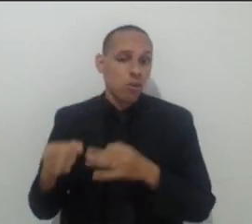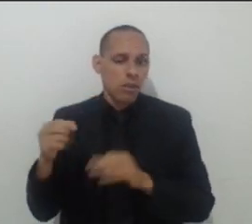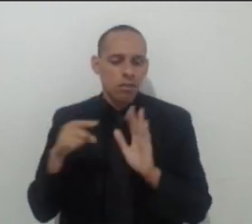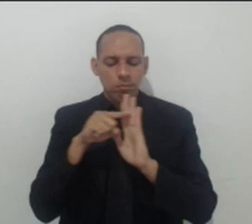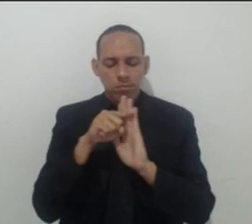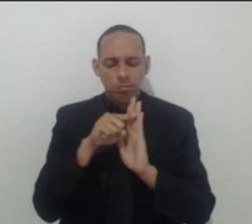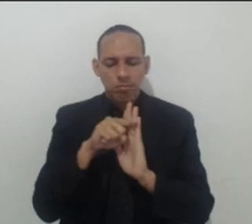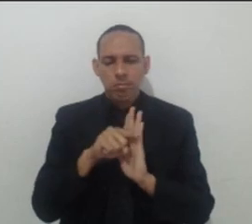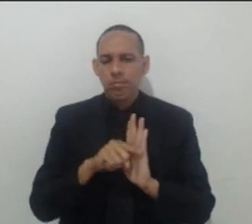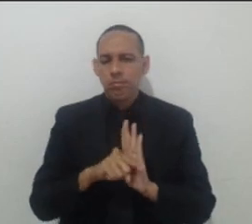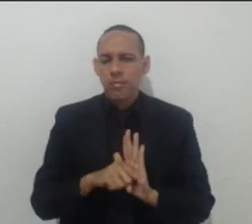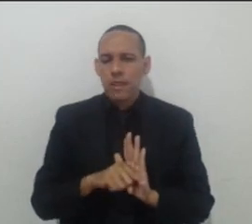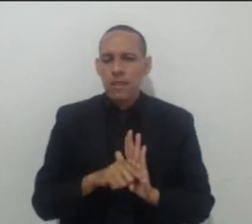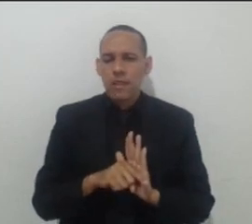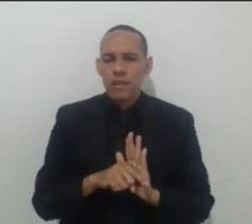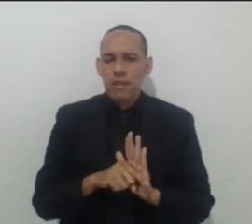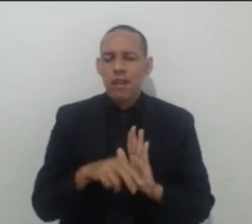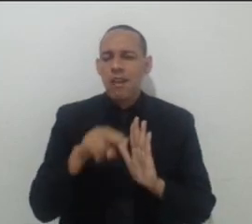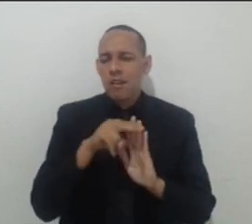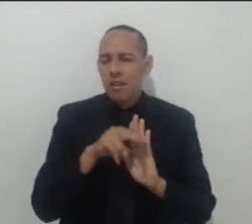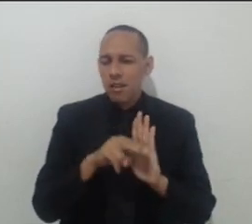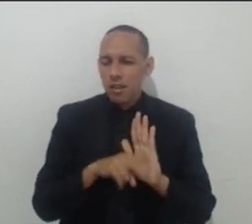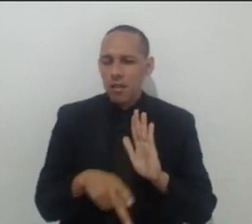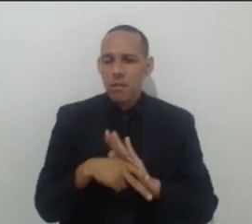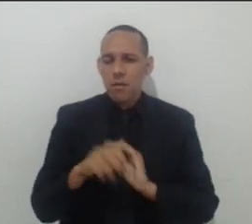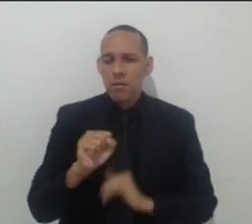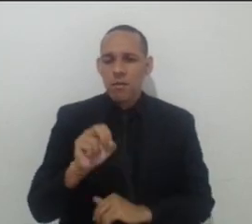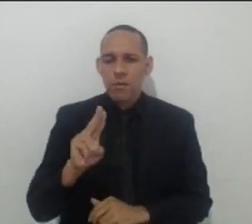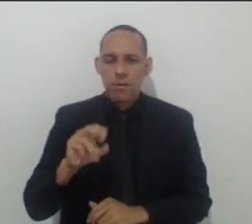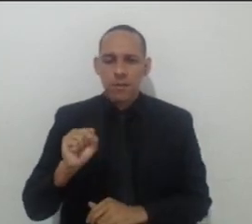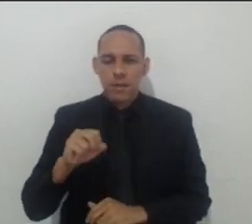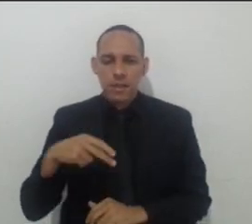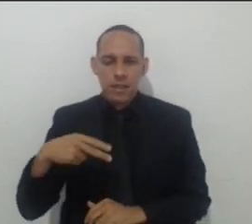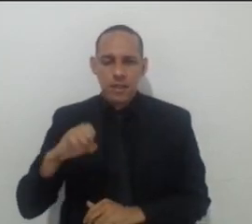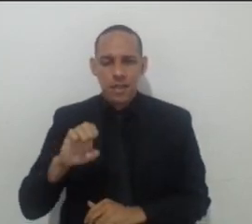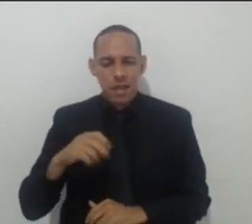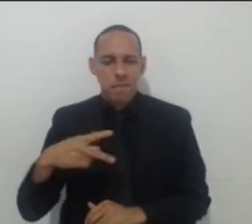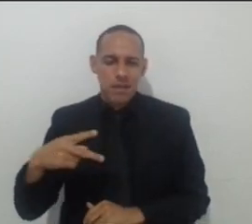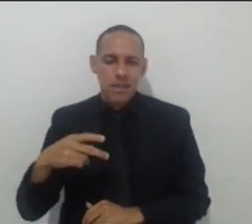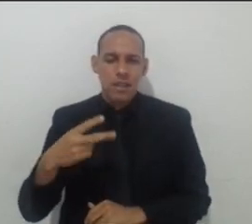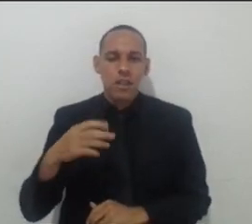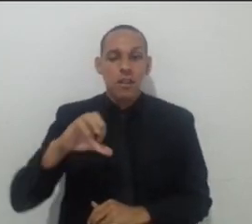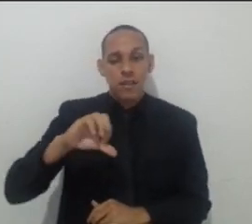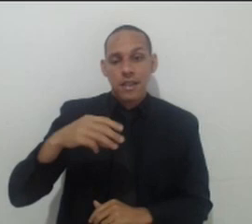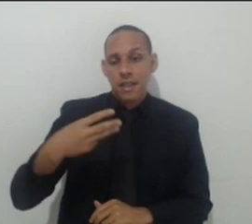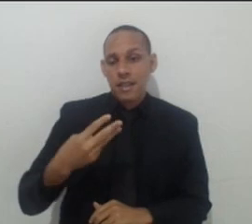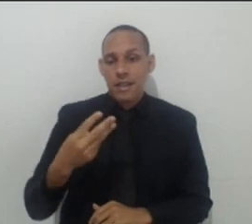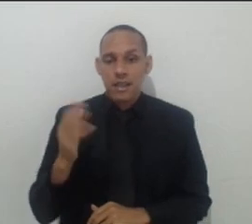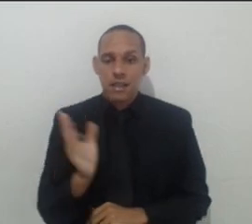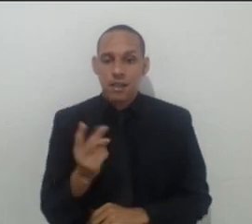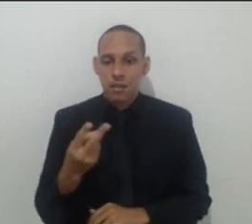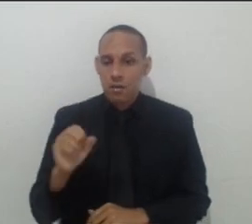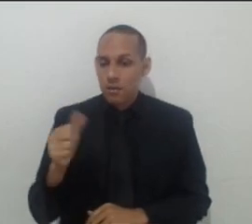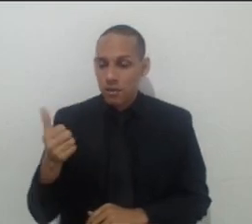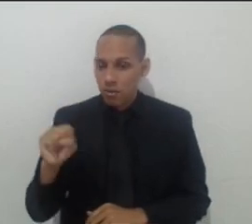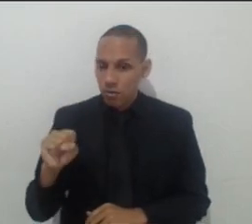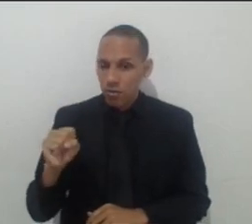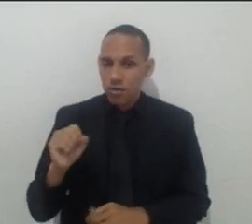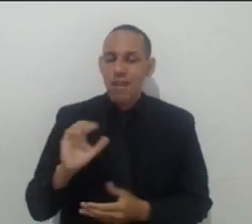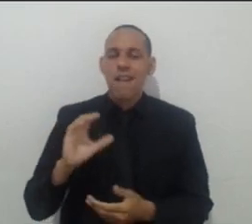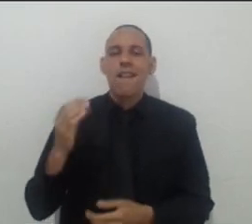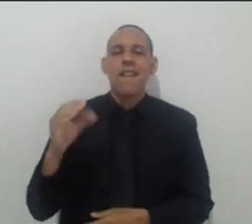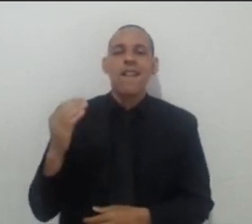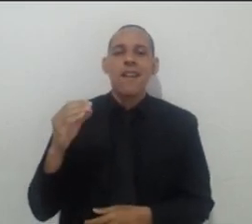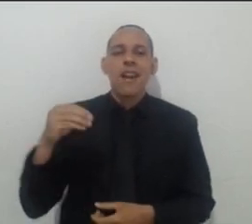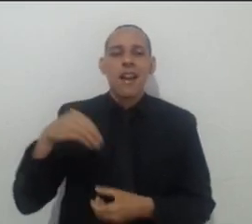a instrução normativa da SUSEP 93/2018, que proíbe, né, a inscrição desses créditos na massa